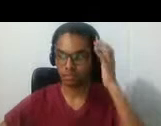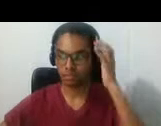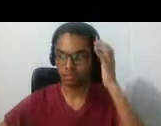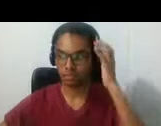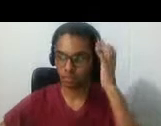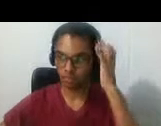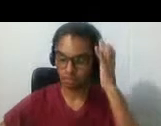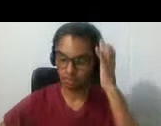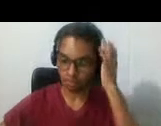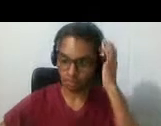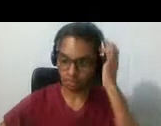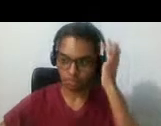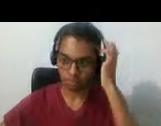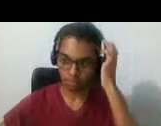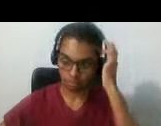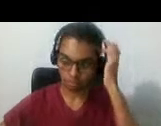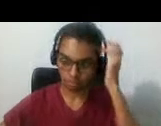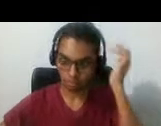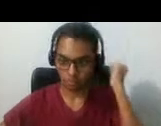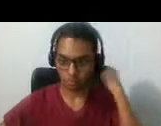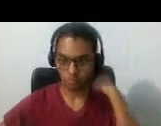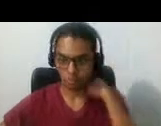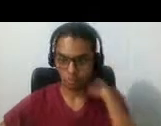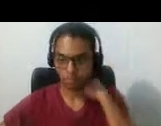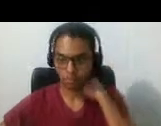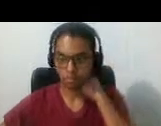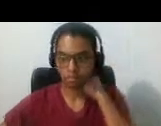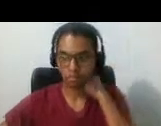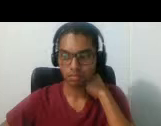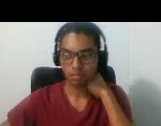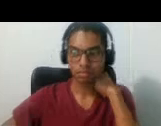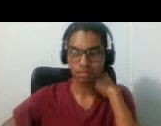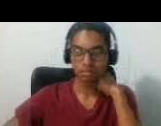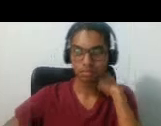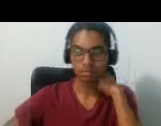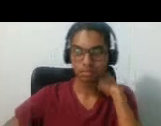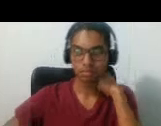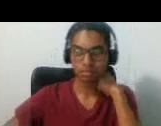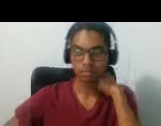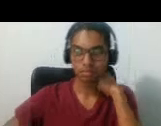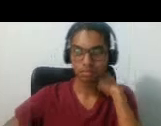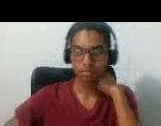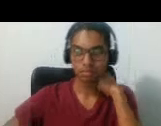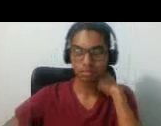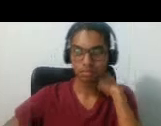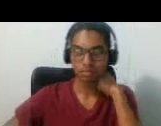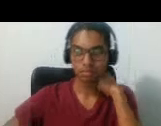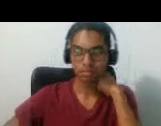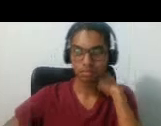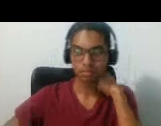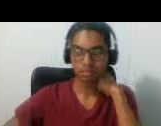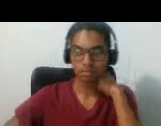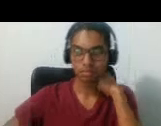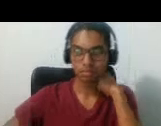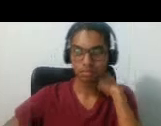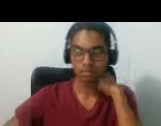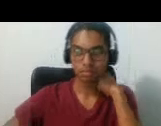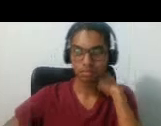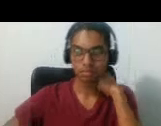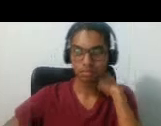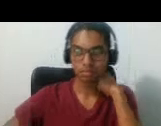seja, o aço normal, o ferro, são materiais magnéticos. O cromo é magnético. Não,